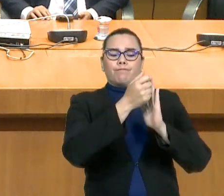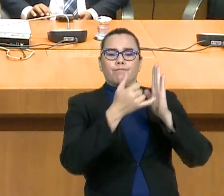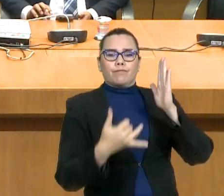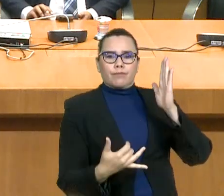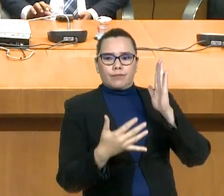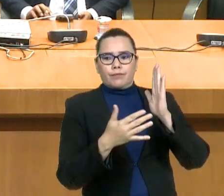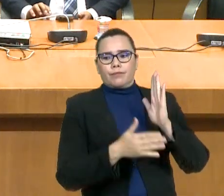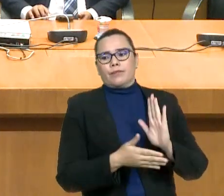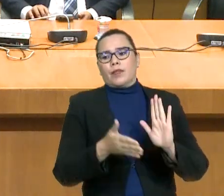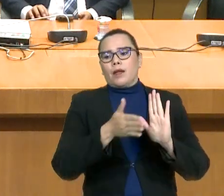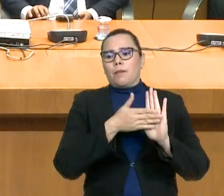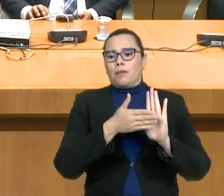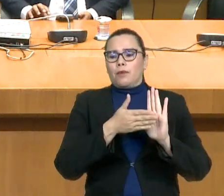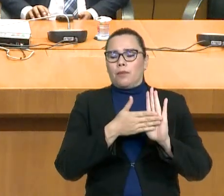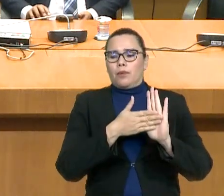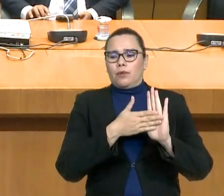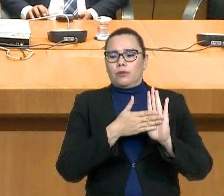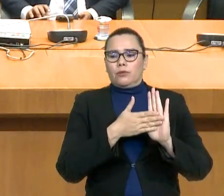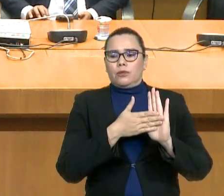Proposta